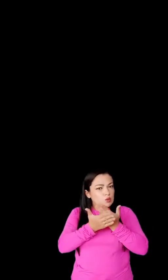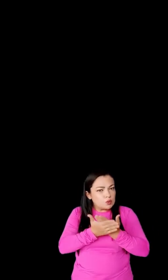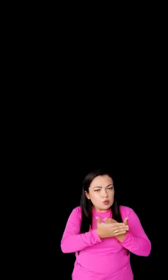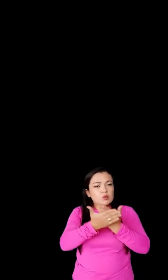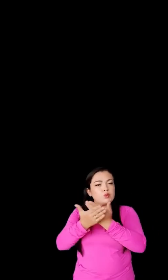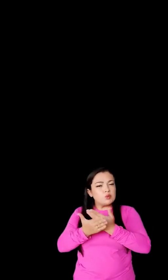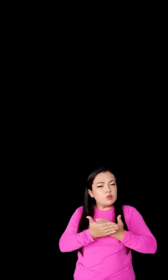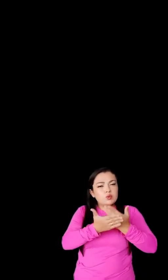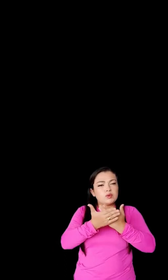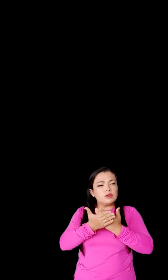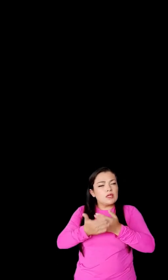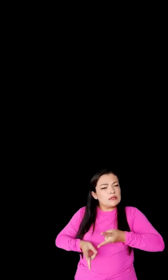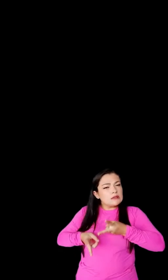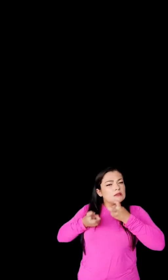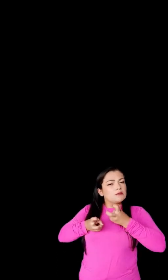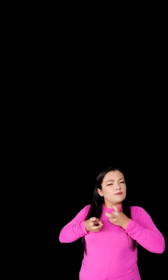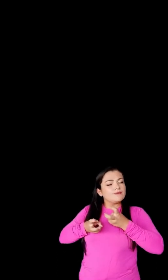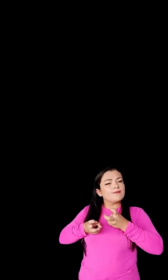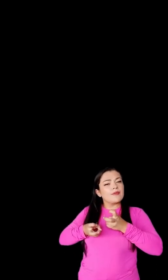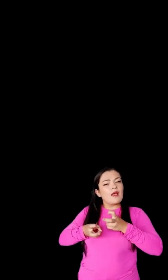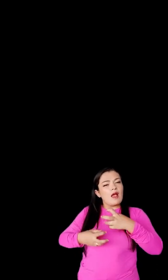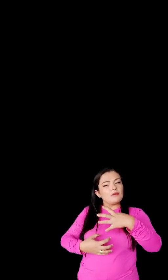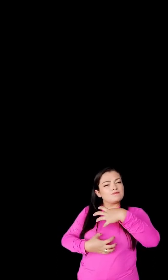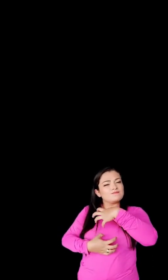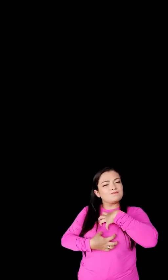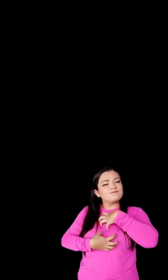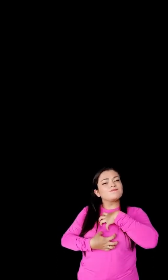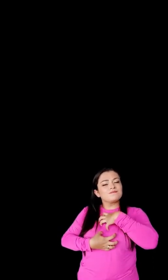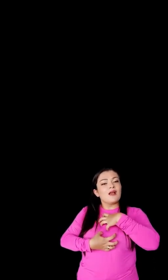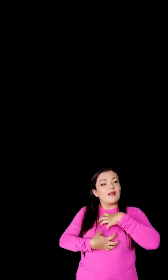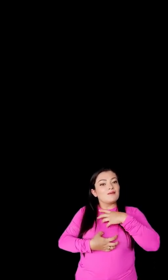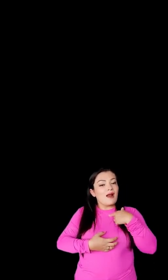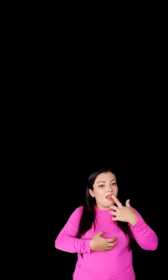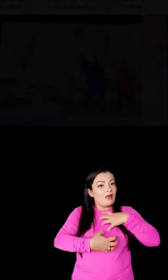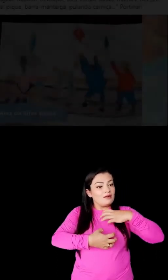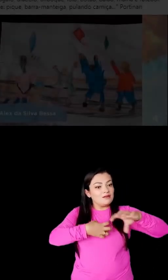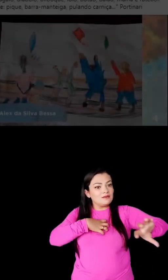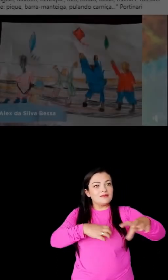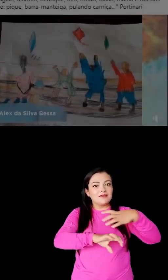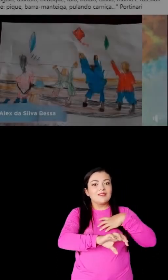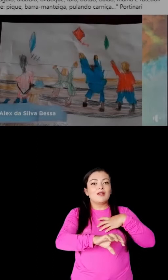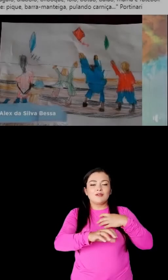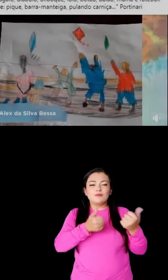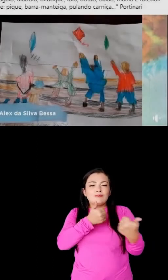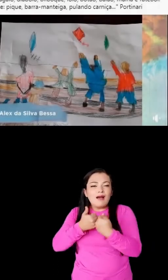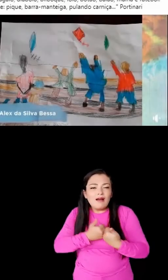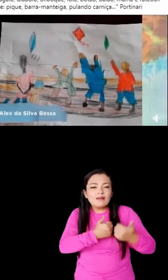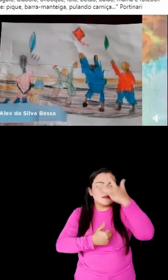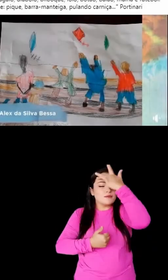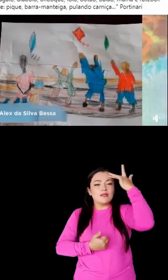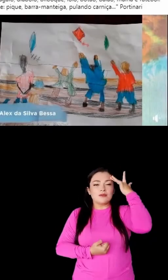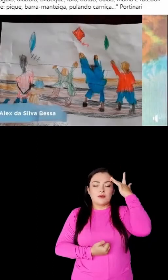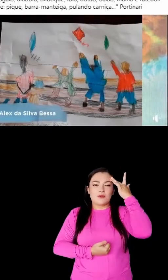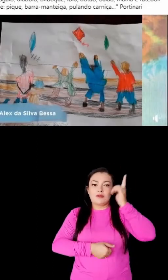na essência do museu para mantê-lo ainda mais próximo às pessoas durante o isolamento social.